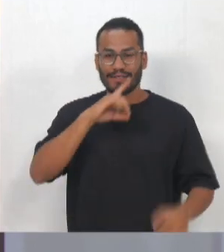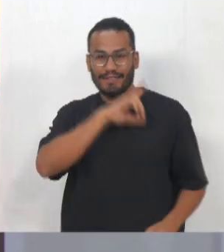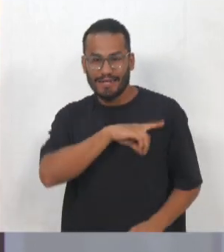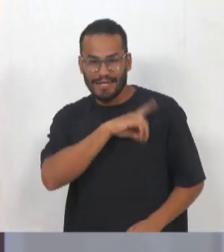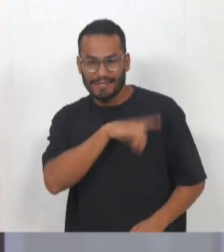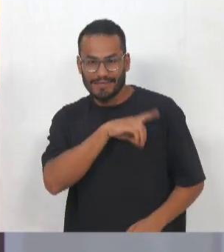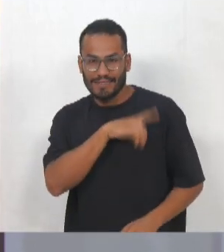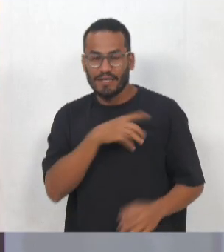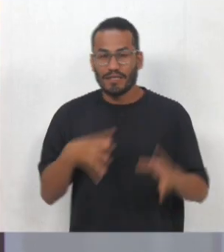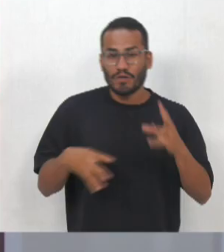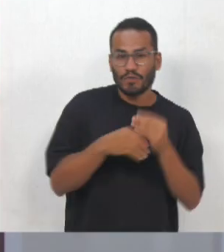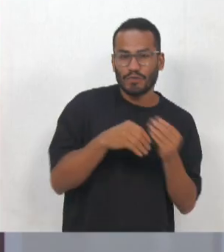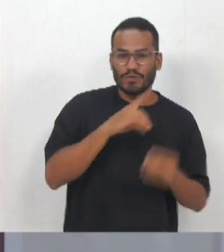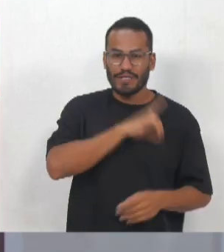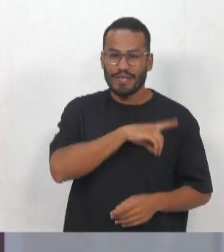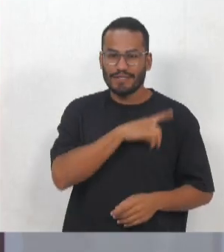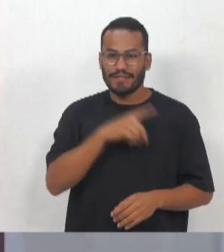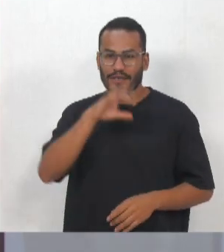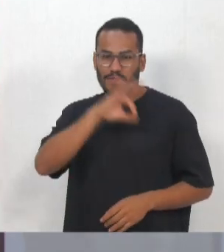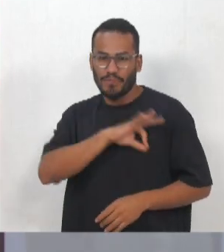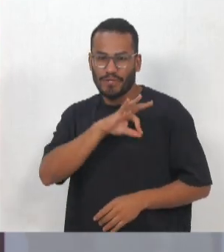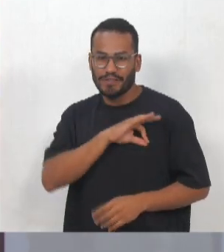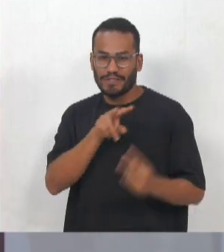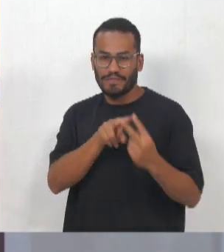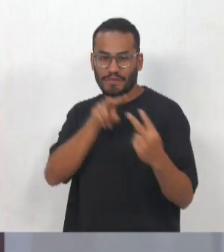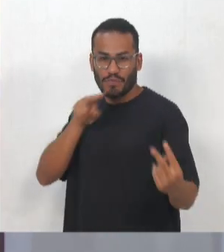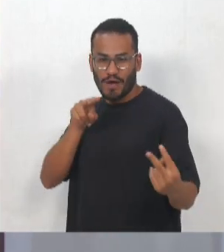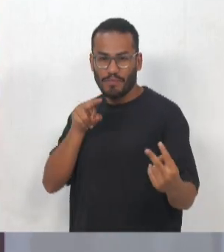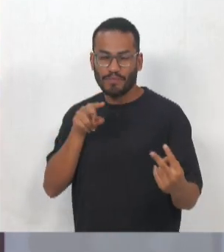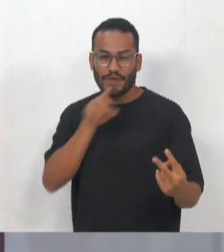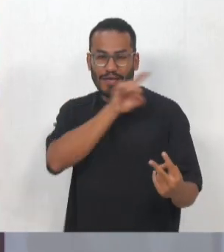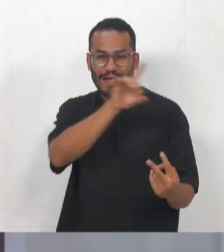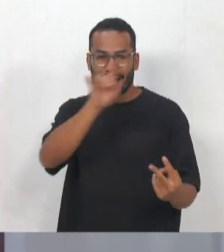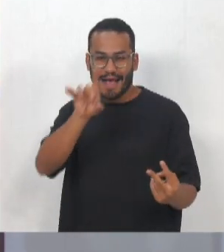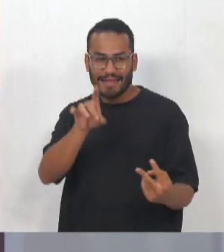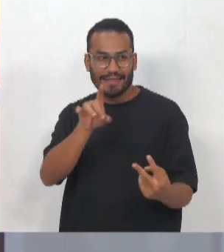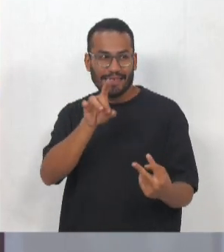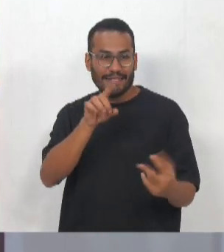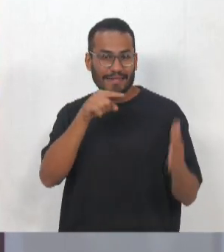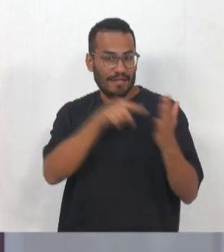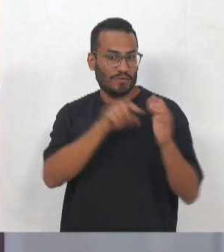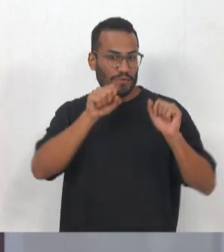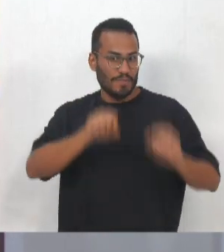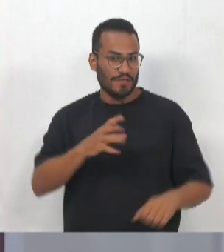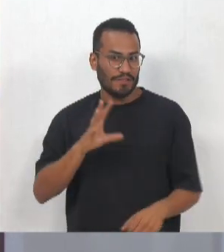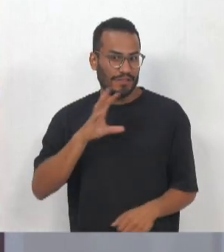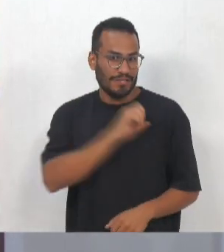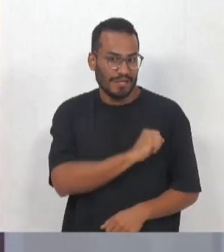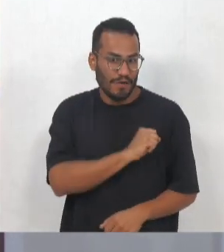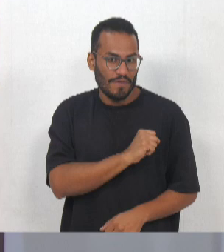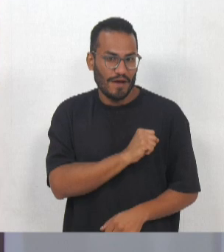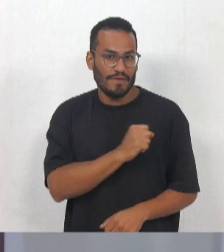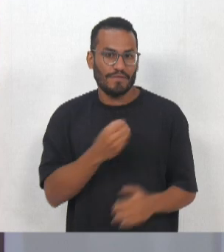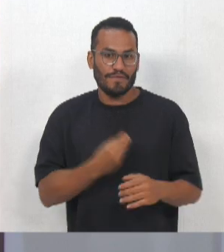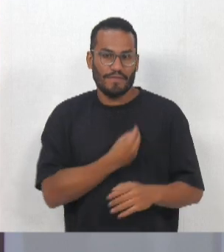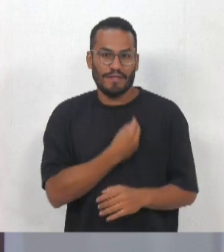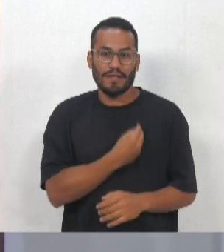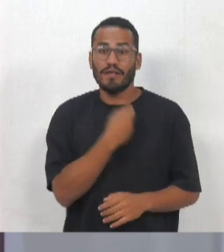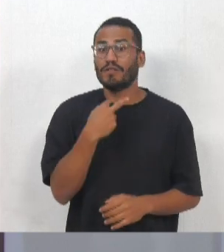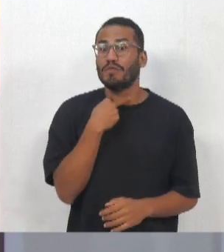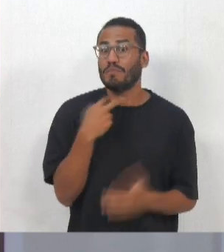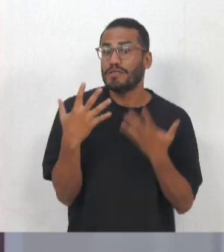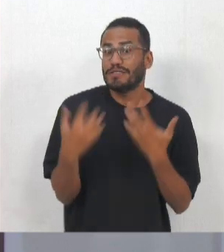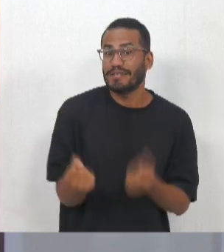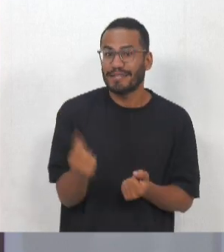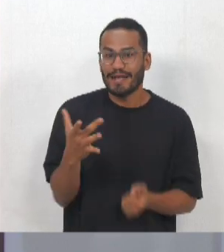delegacias, incluindo a Delegacia de Polícia Virtual, onde cada denúncia pode salvar uma vida. Então, a gente não pode aceitar